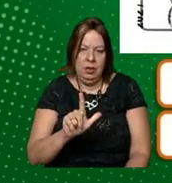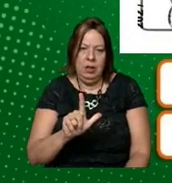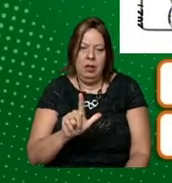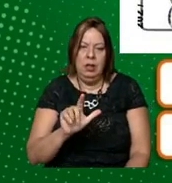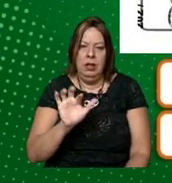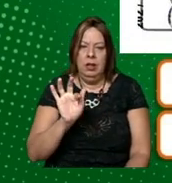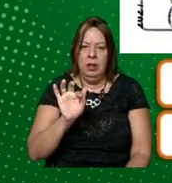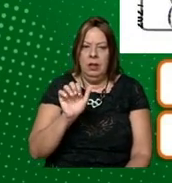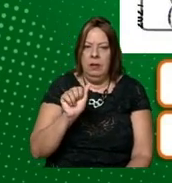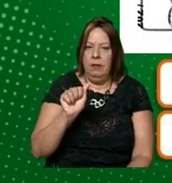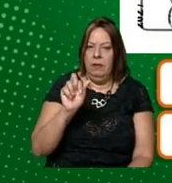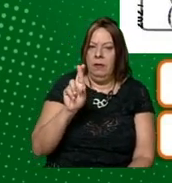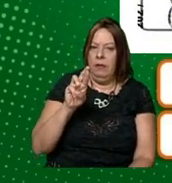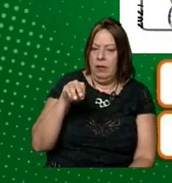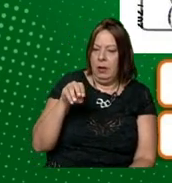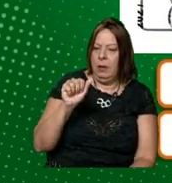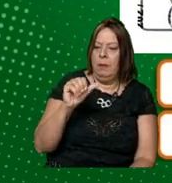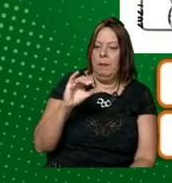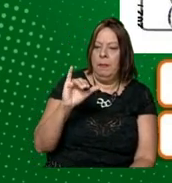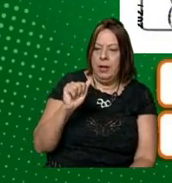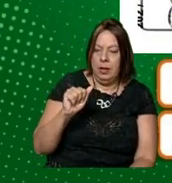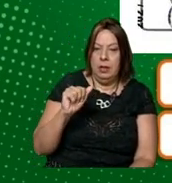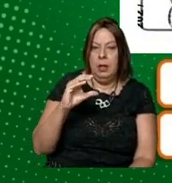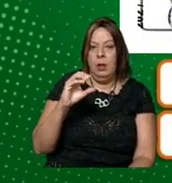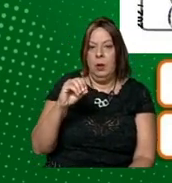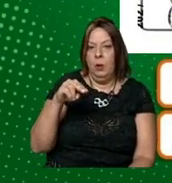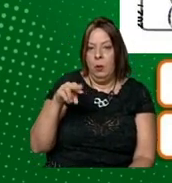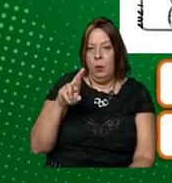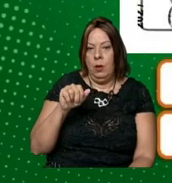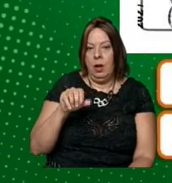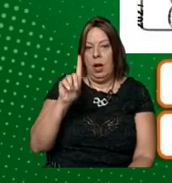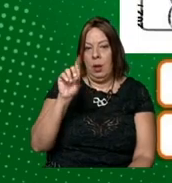Farmácia Conrado, Bar e Lanchonete Ferrugem foi onde